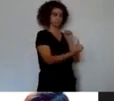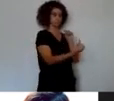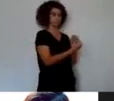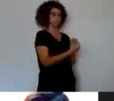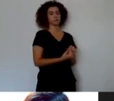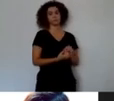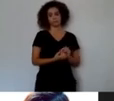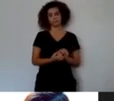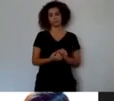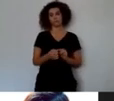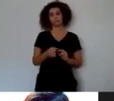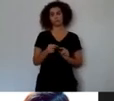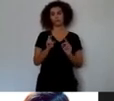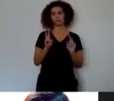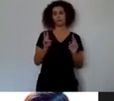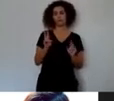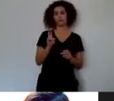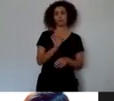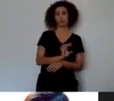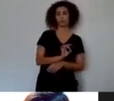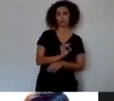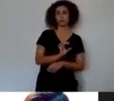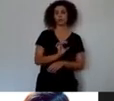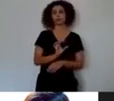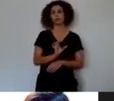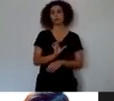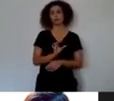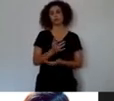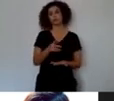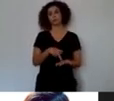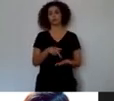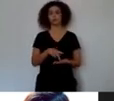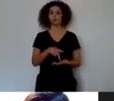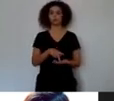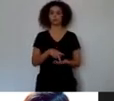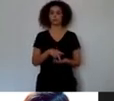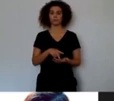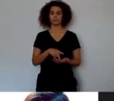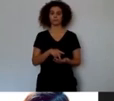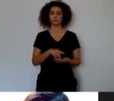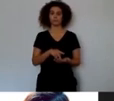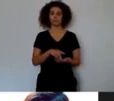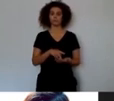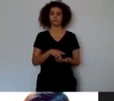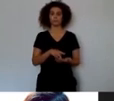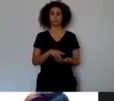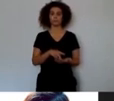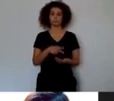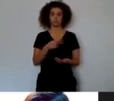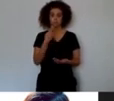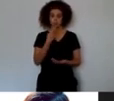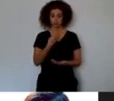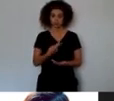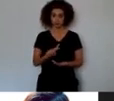fala sobre solidão, e no fim das contas, né, às vezes a gente está, né, de certa forma, confirmando, né, essas ideias,